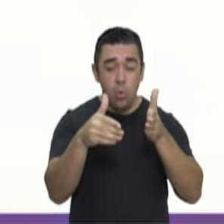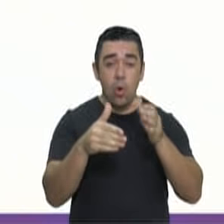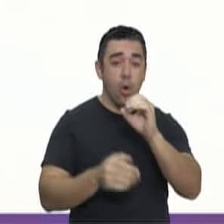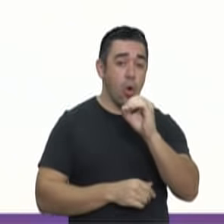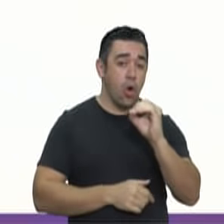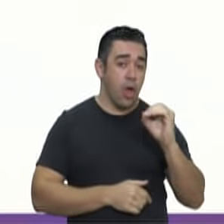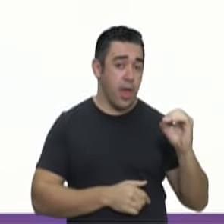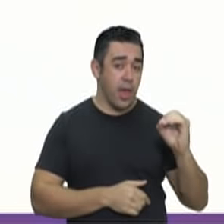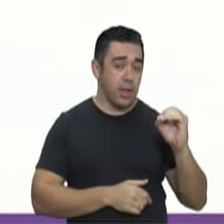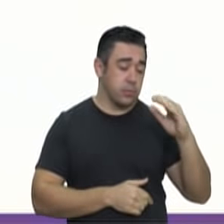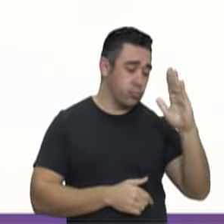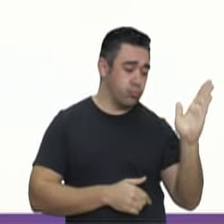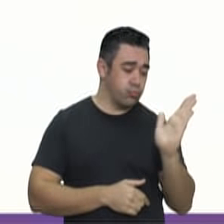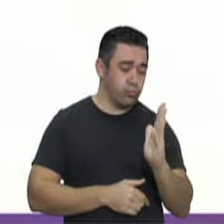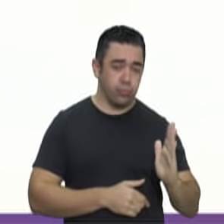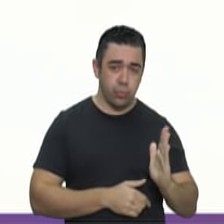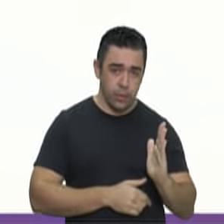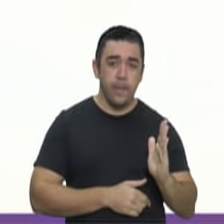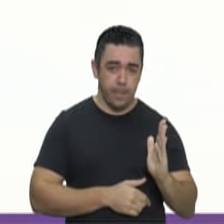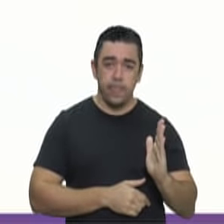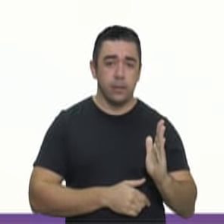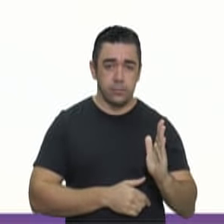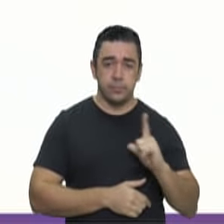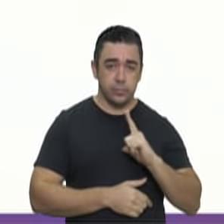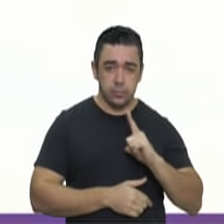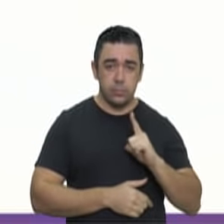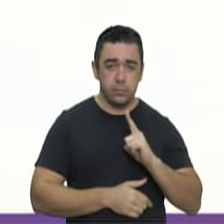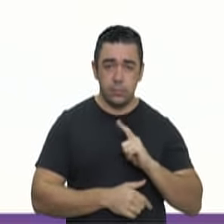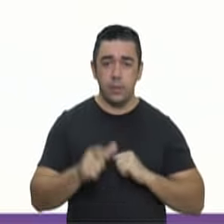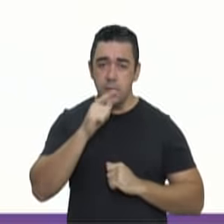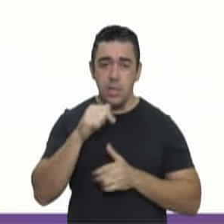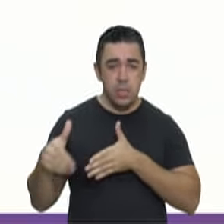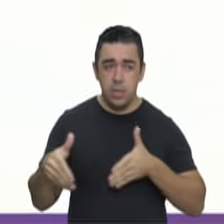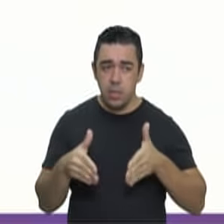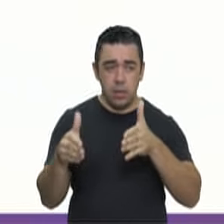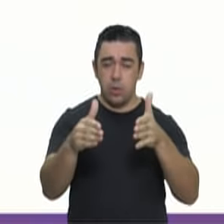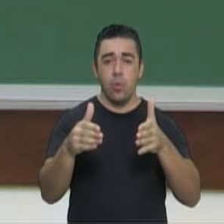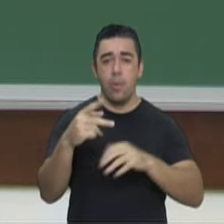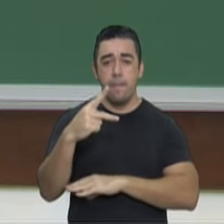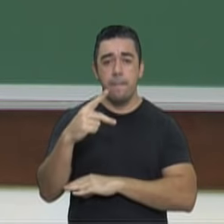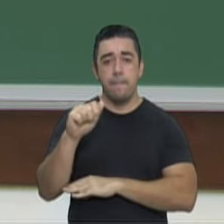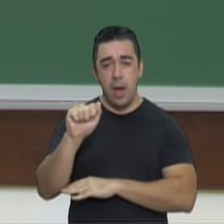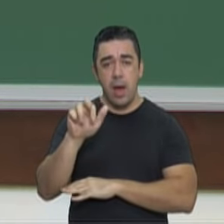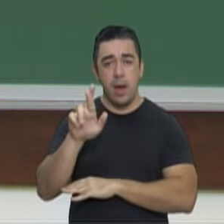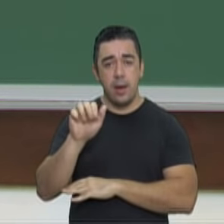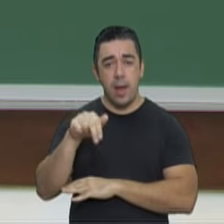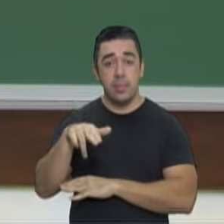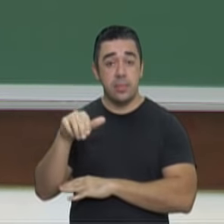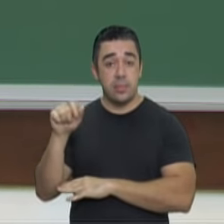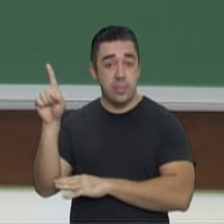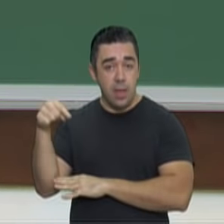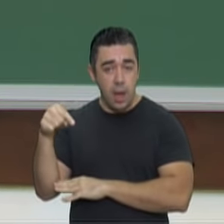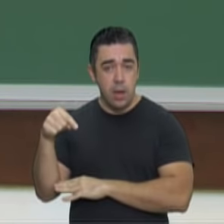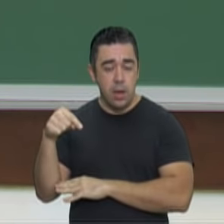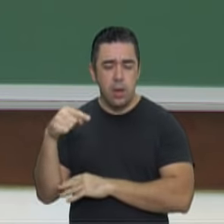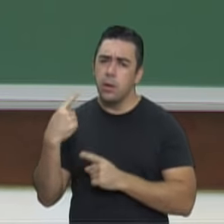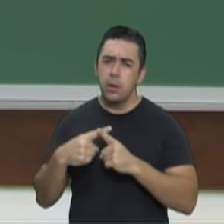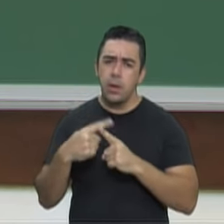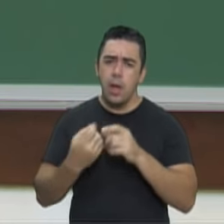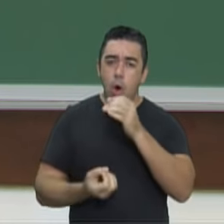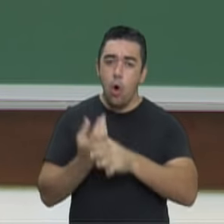dele. Então, na fronteira oeste do estado do Paraná, nós temos o rio Paraná. E a palavra Paraná é uma palavra